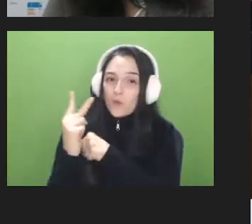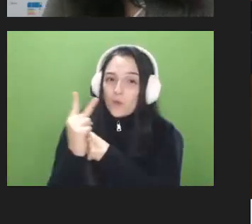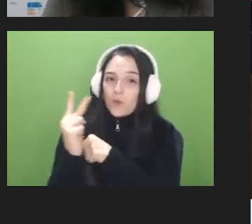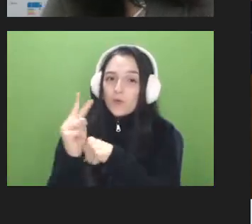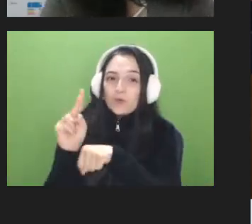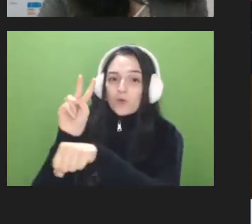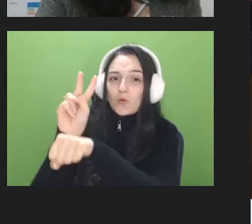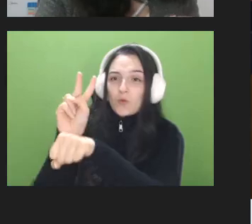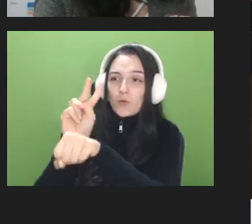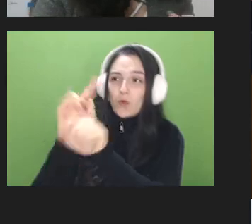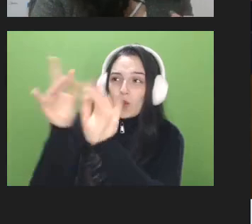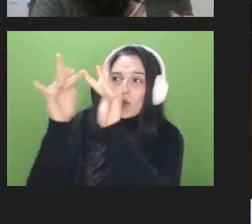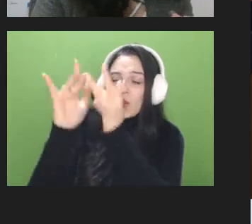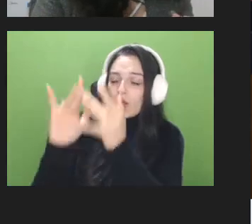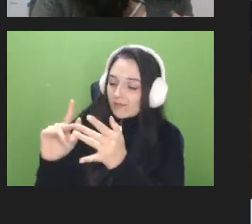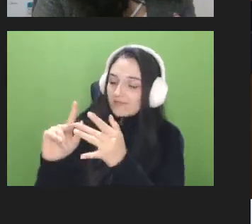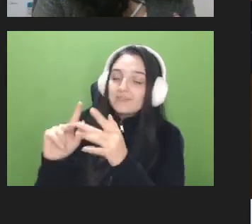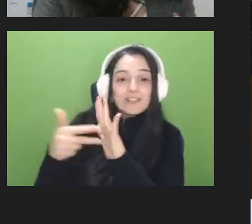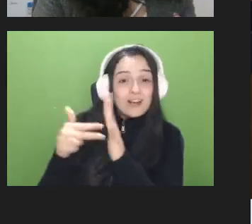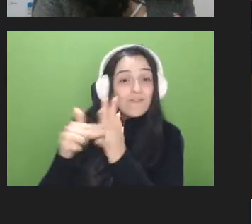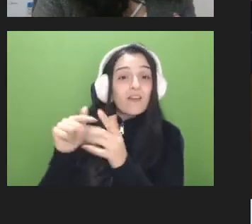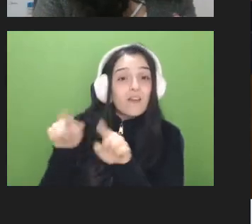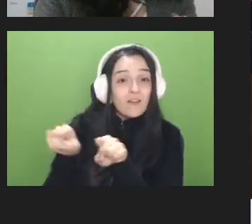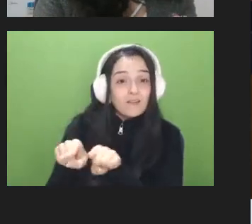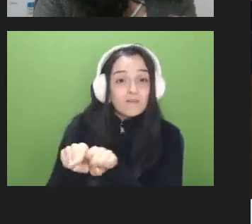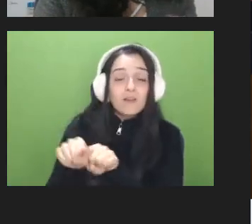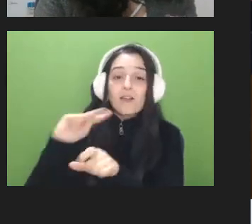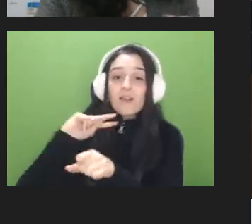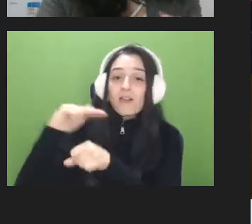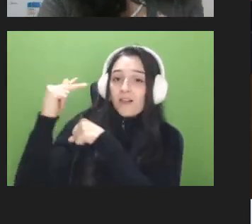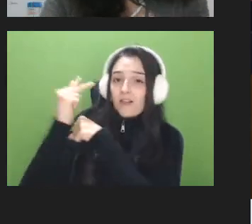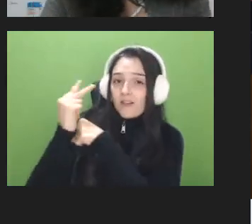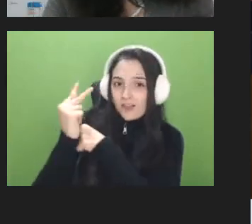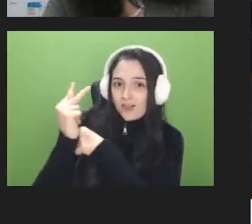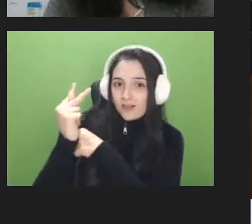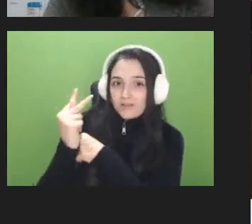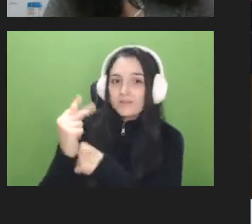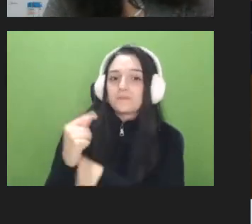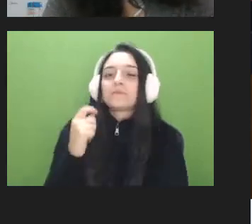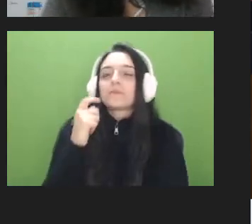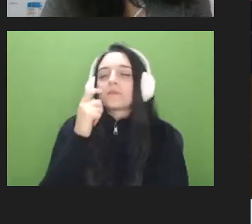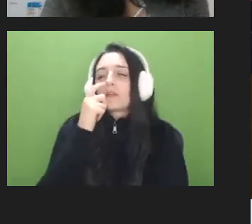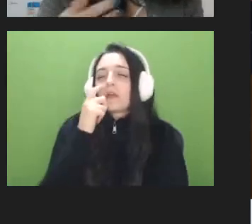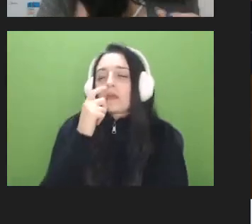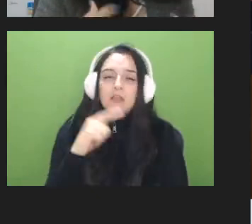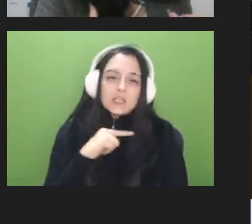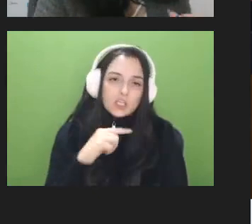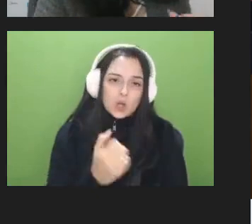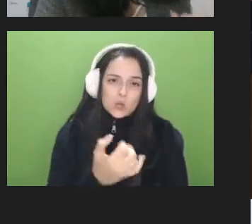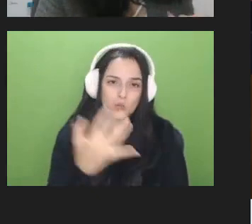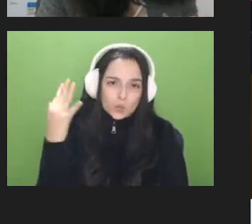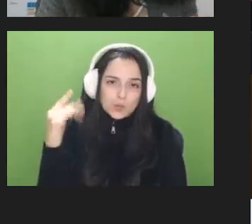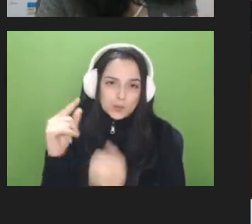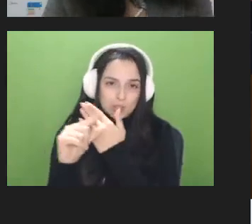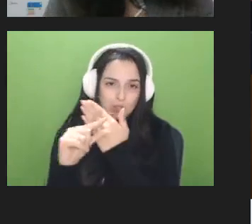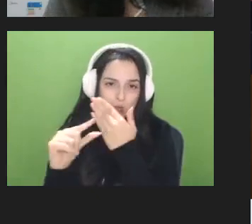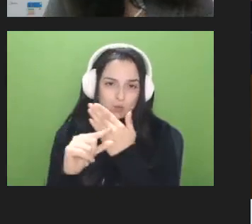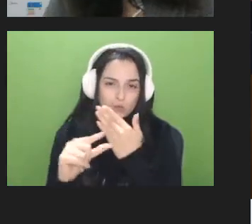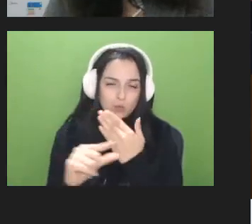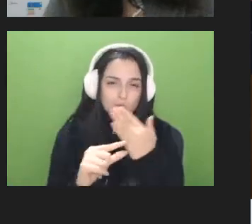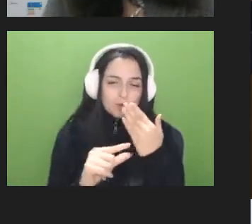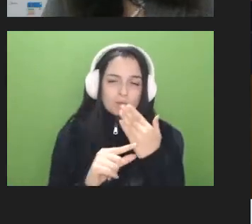Existem algumas autoras que produzem a respeito da questão da justiça da